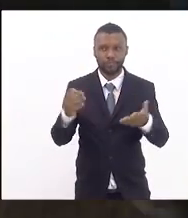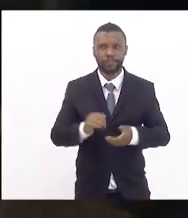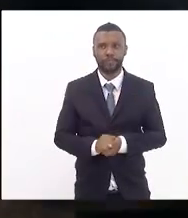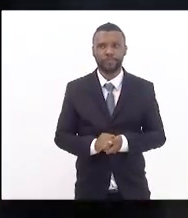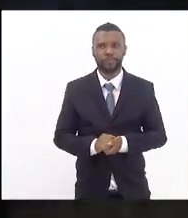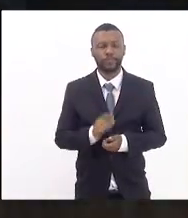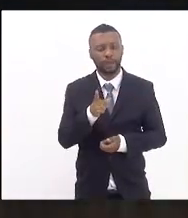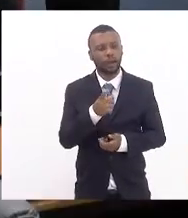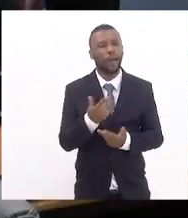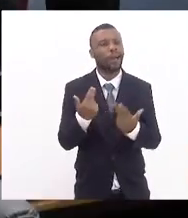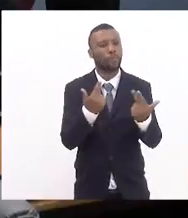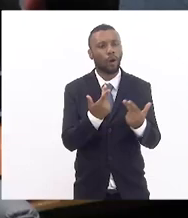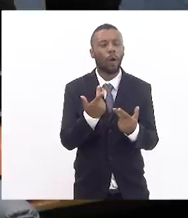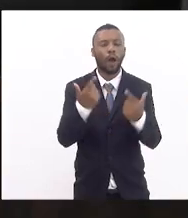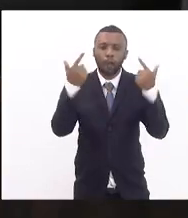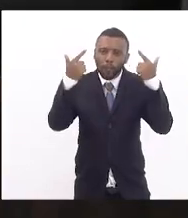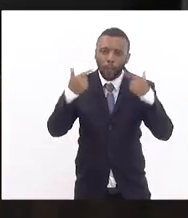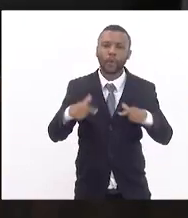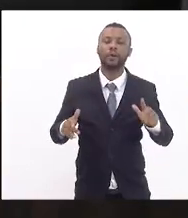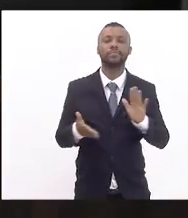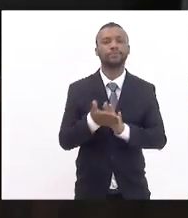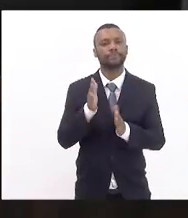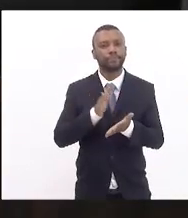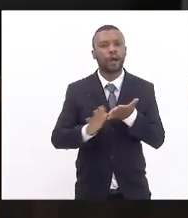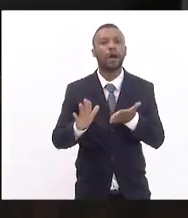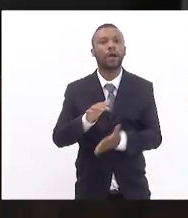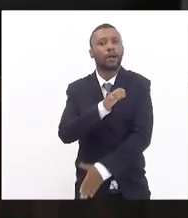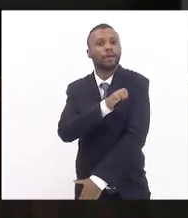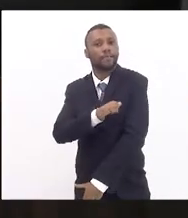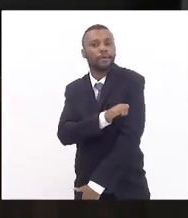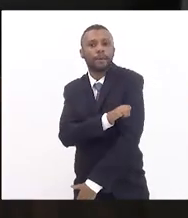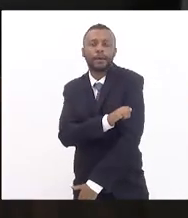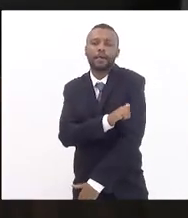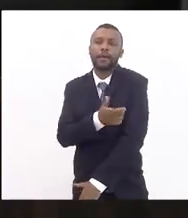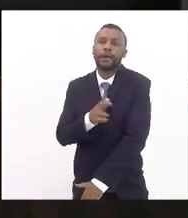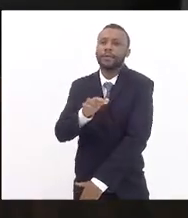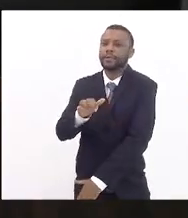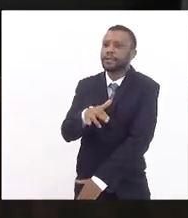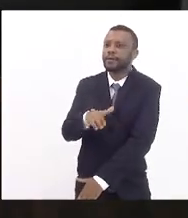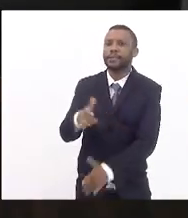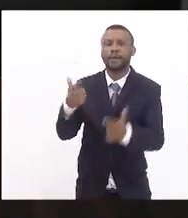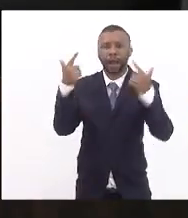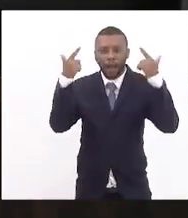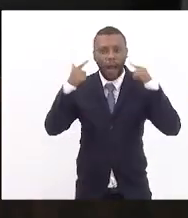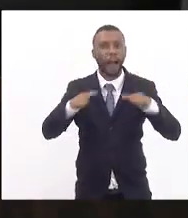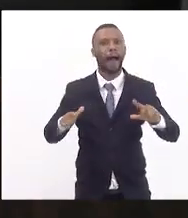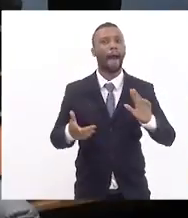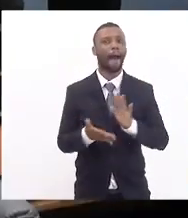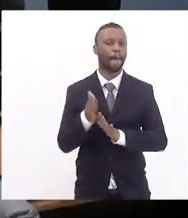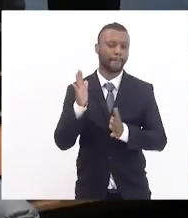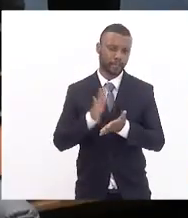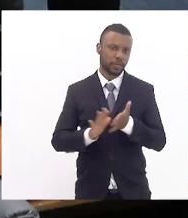forma, abstenção. Jari, abstenção, enfermeira Regiane, abstenção. Carlos Mink, abstenção.